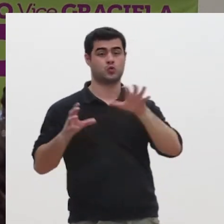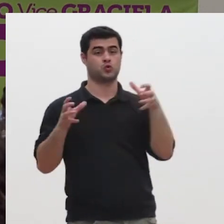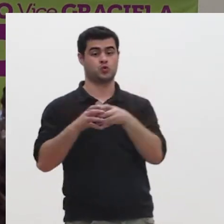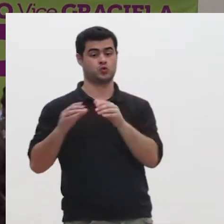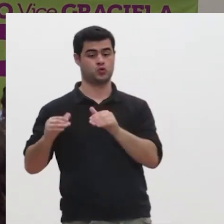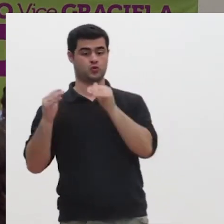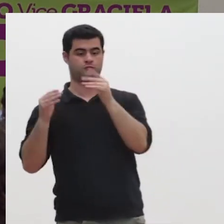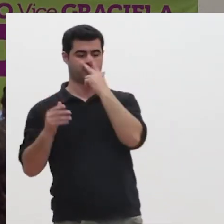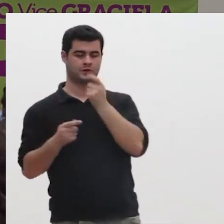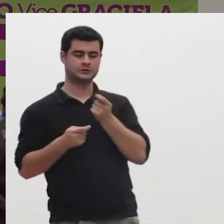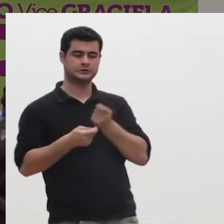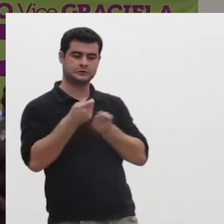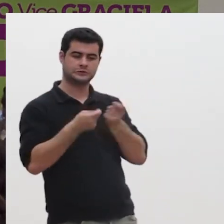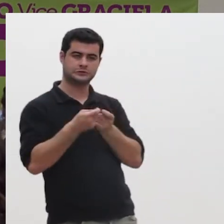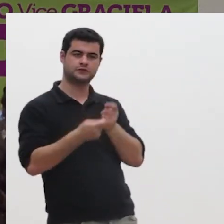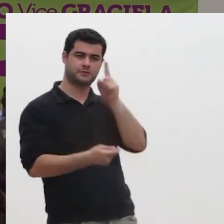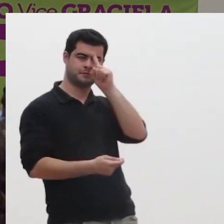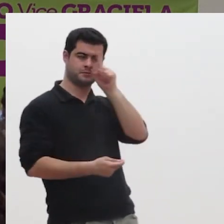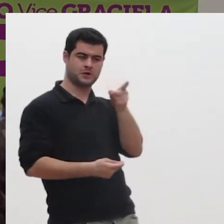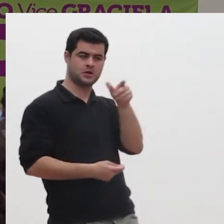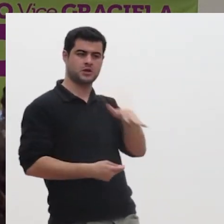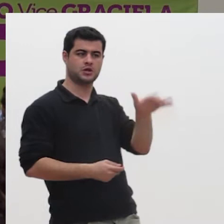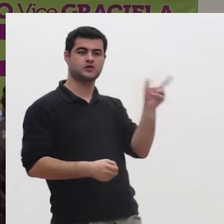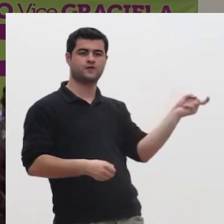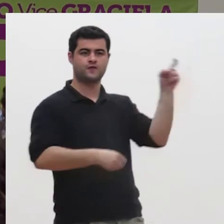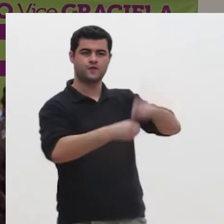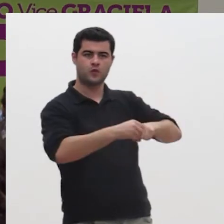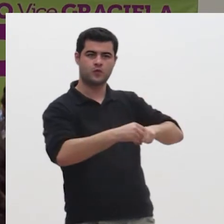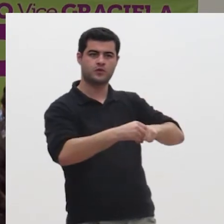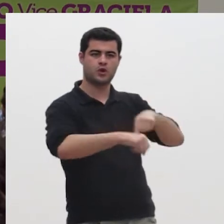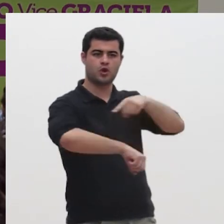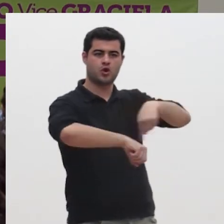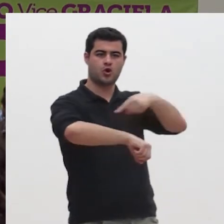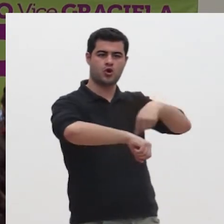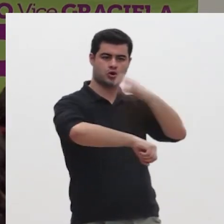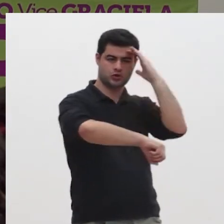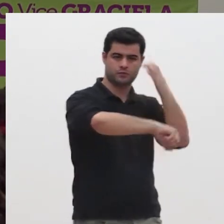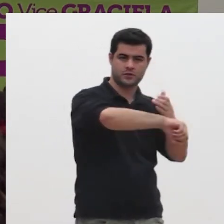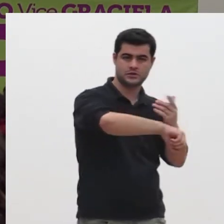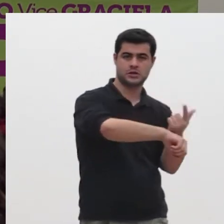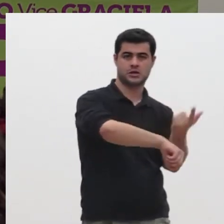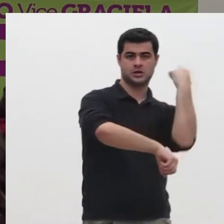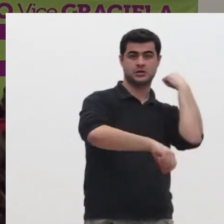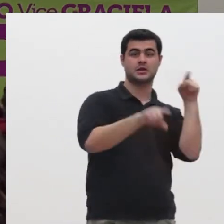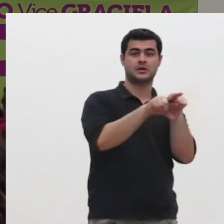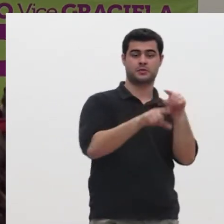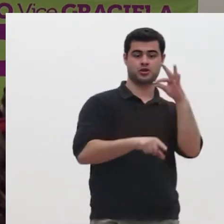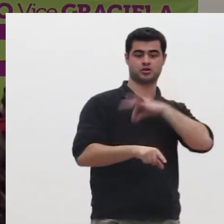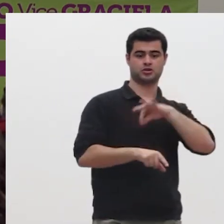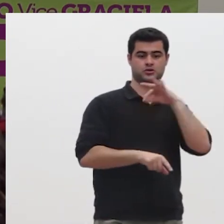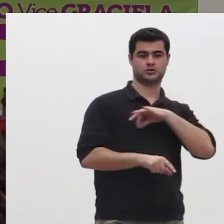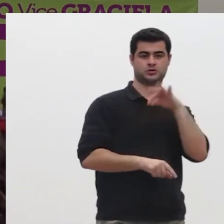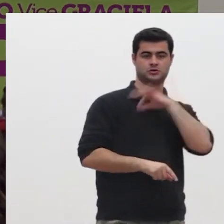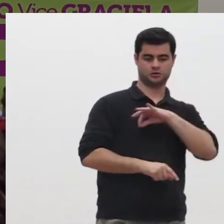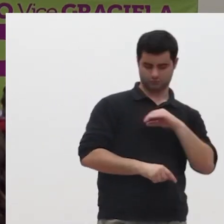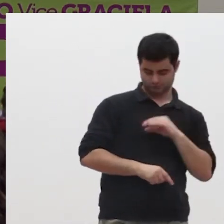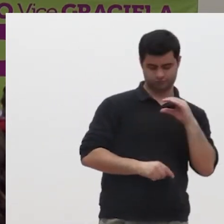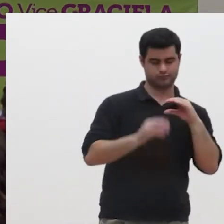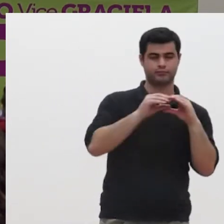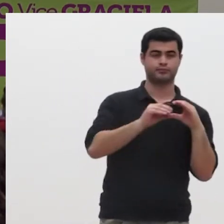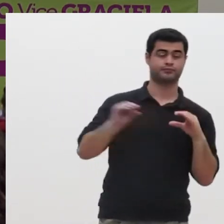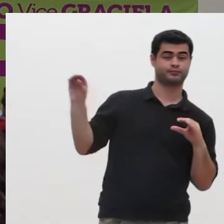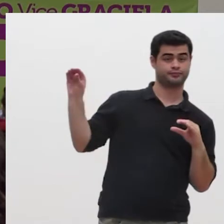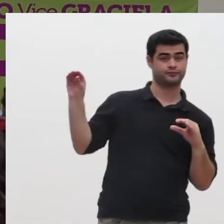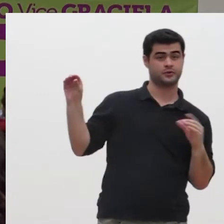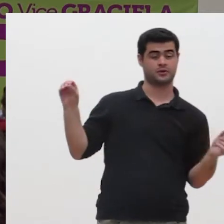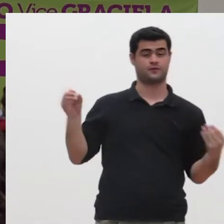os servidores não só a voltarem ao seu regime anterior, mas a devolver dinheiro. As 30 horas são lícitas, elas estão